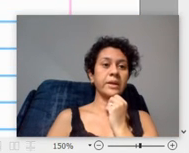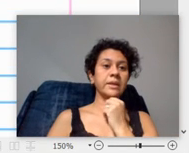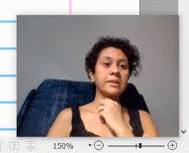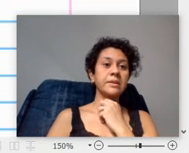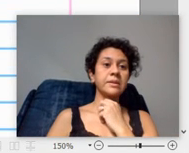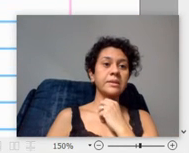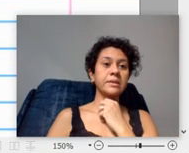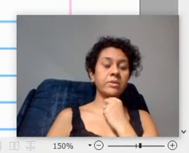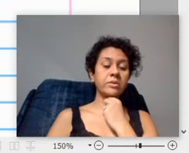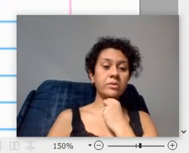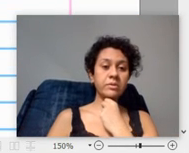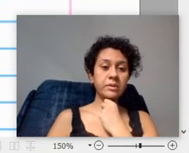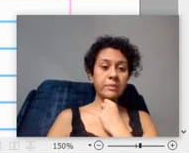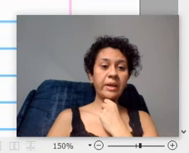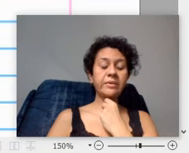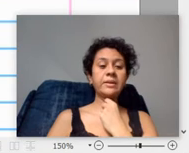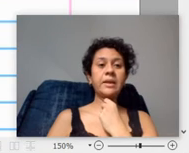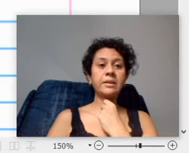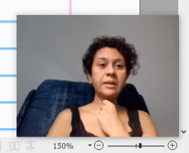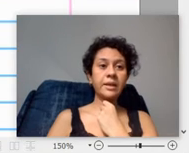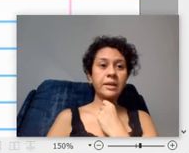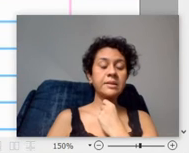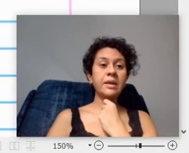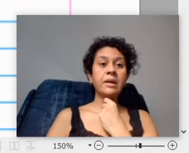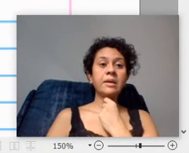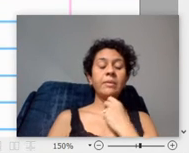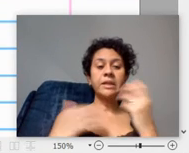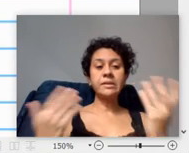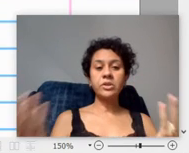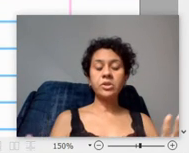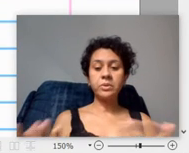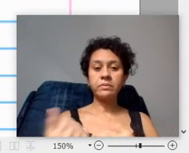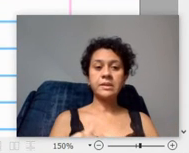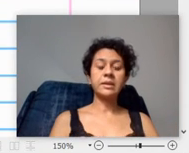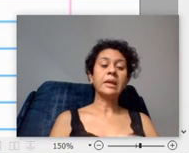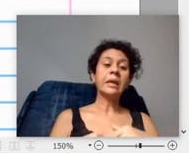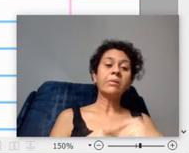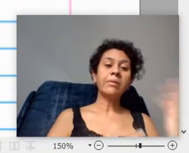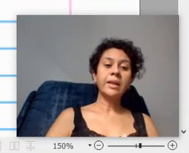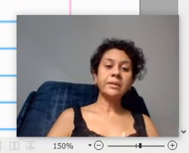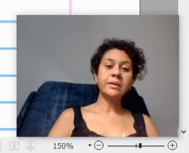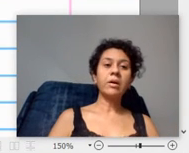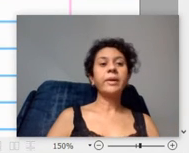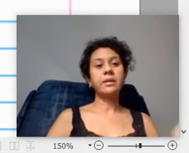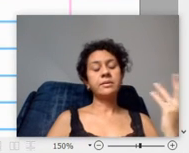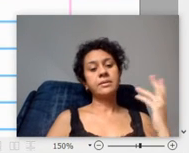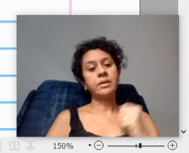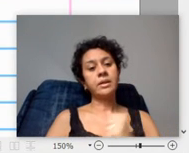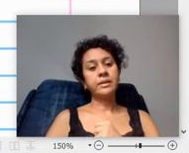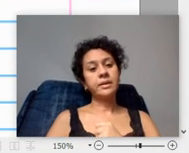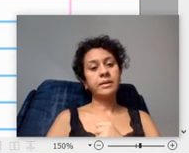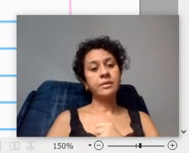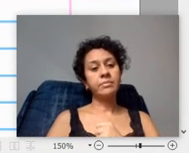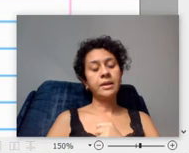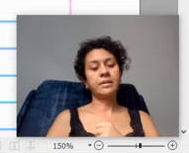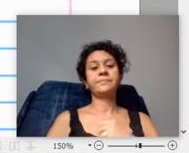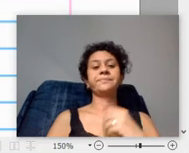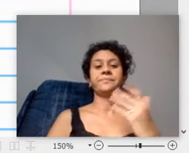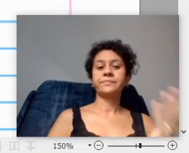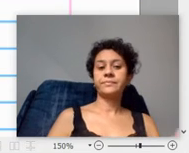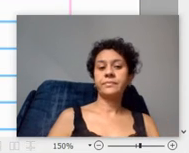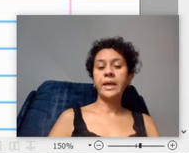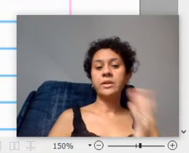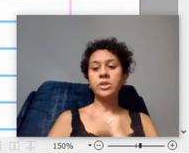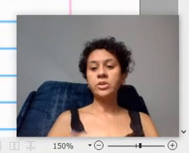gente faz, né? Quantas consoantes a palavra tem? Três. O que mais que a gente pode fazer? Com que letra que começa? Com que letra que